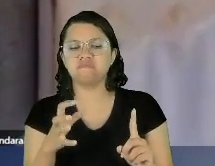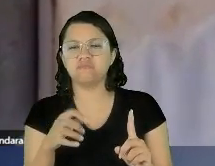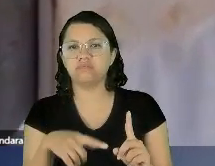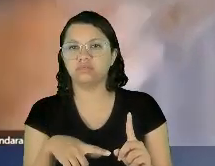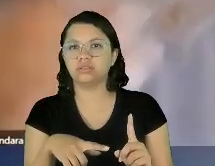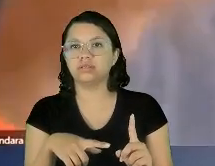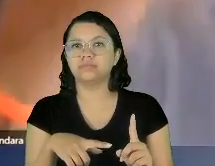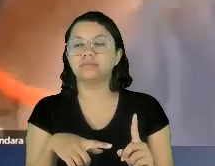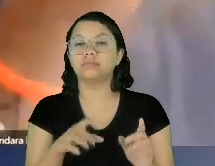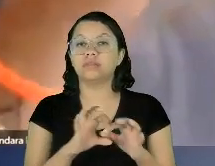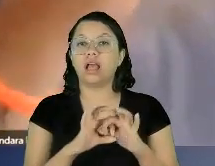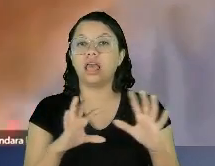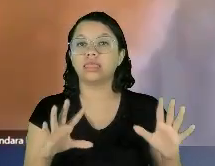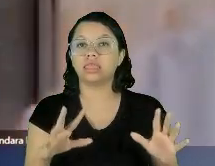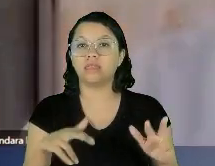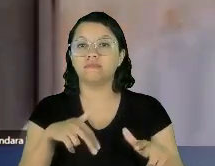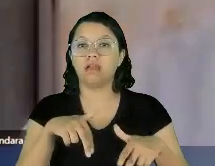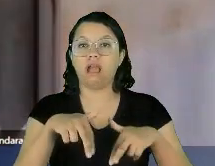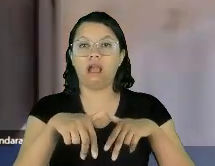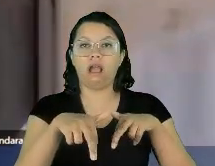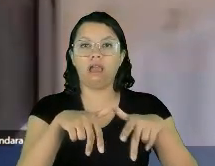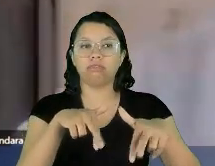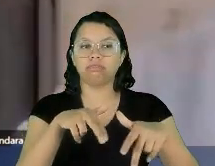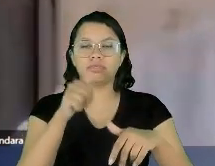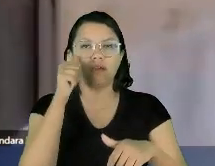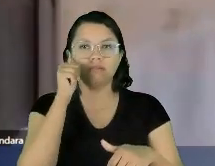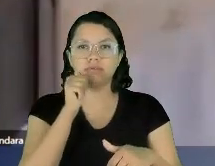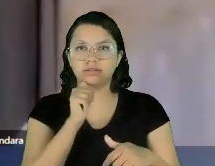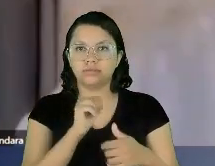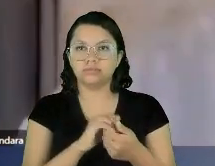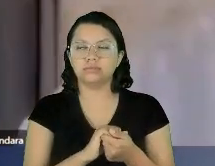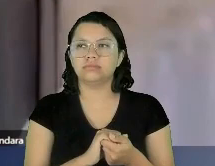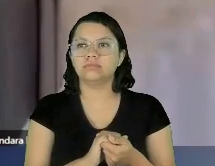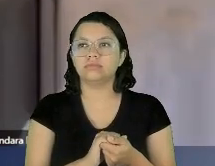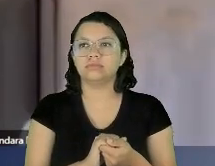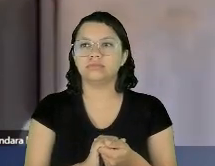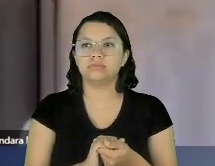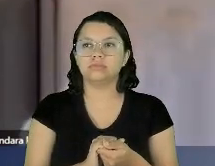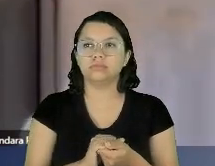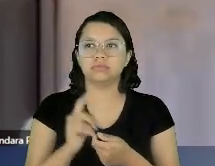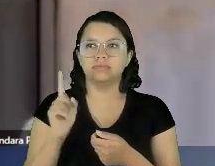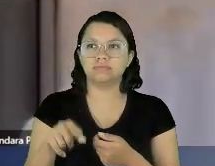aquele que ameaça, né, a livre circulação da mulher,